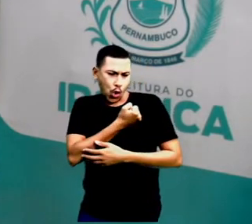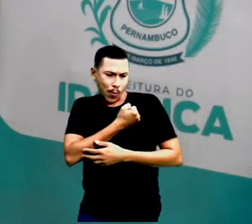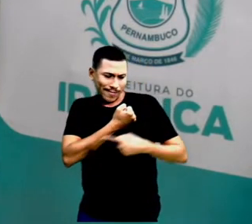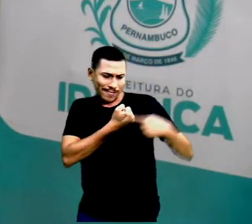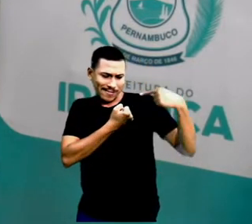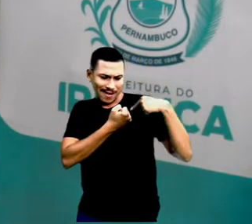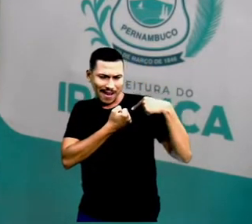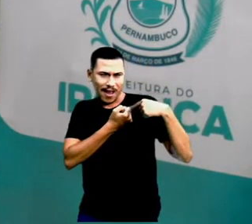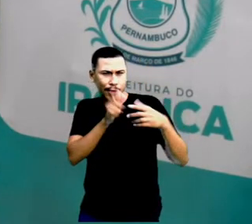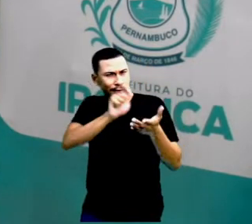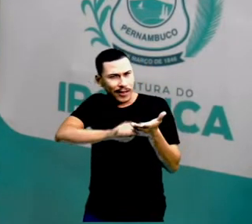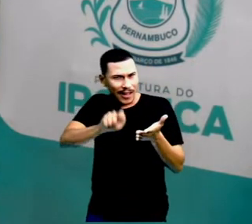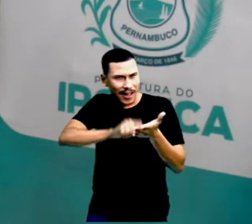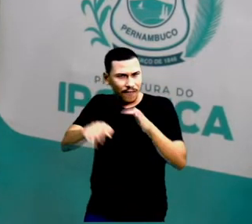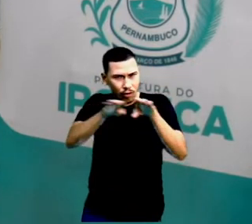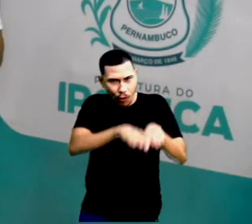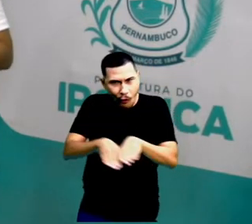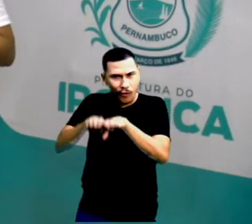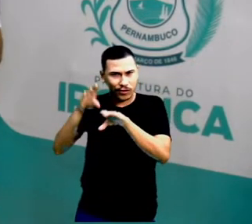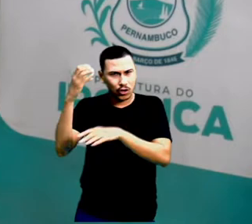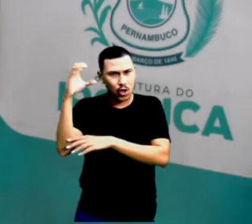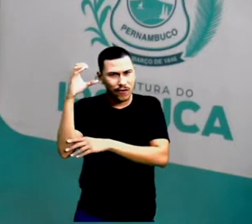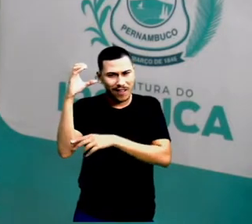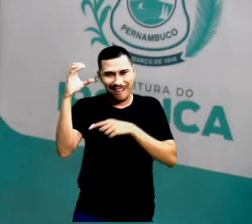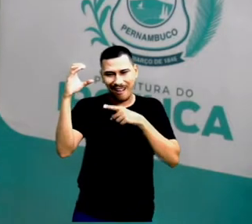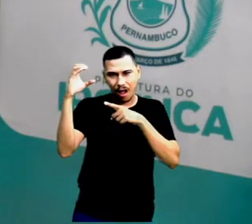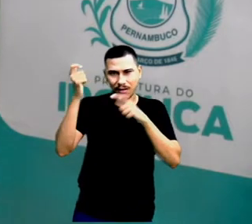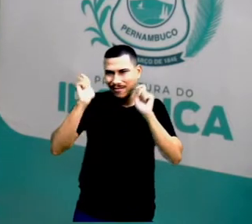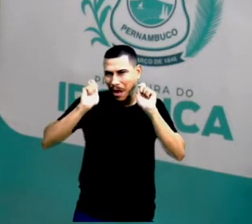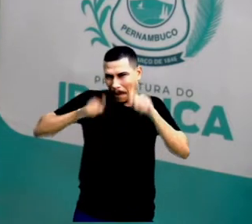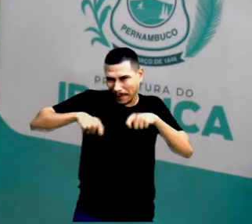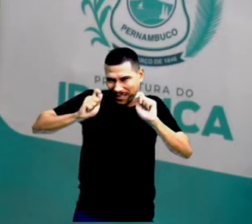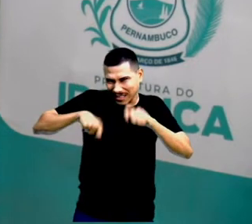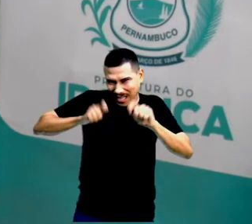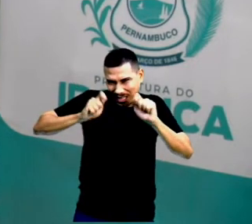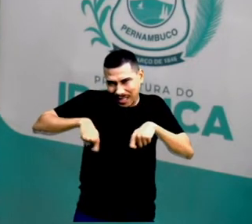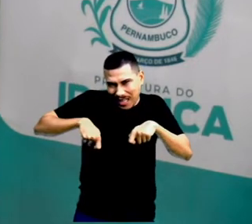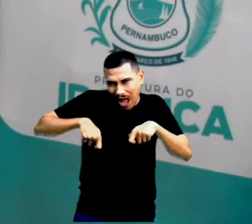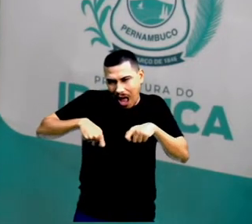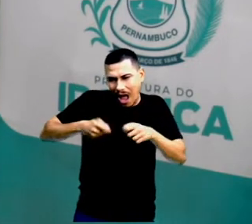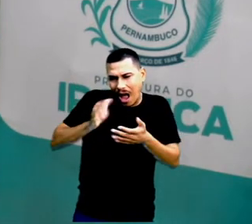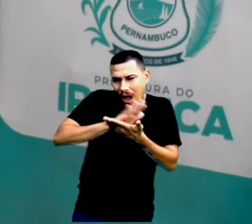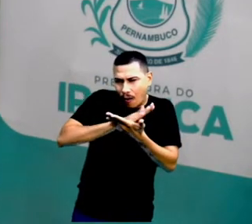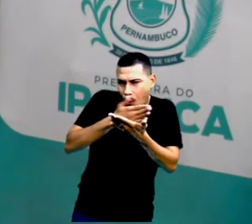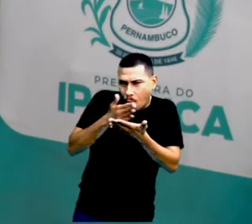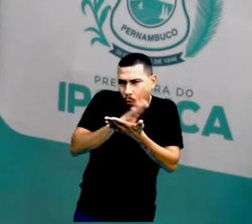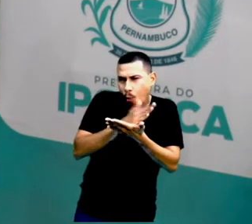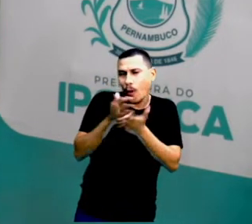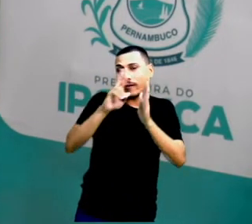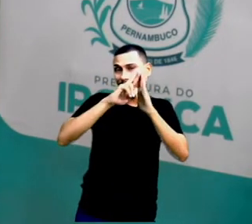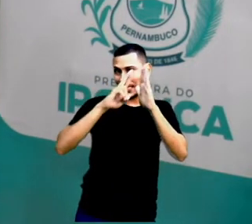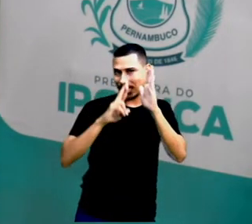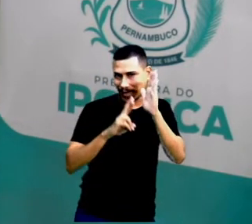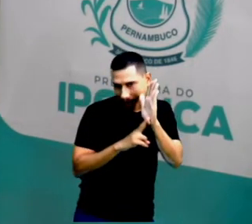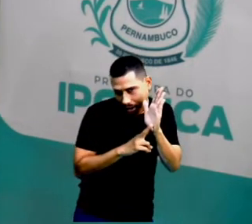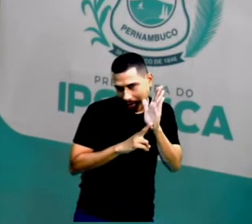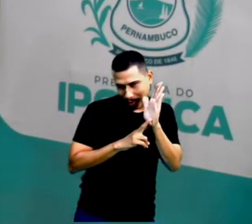número escrito em notação seguir ele vai seguir alguns critérios Observe